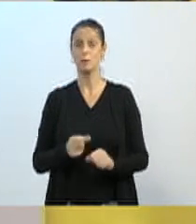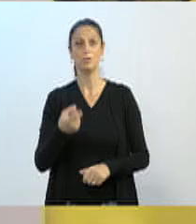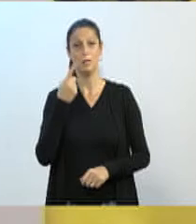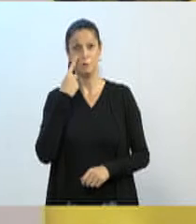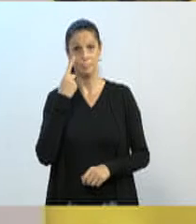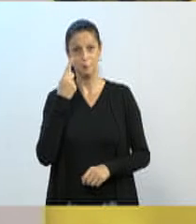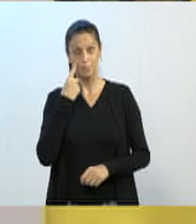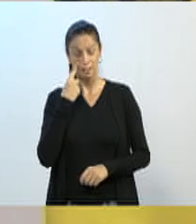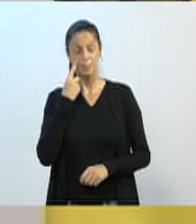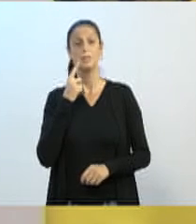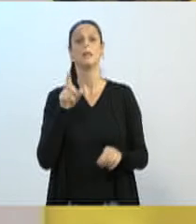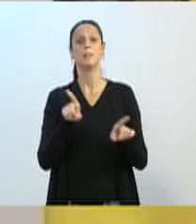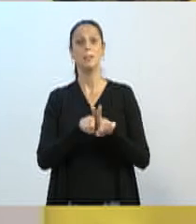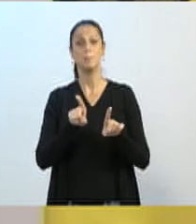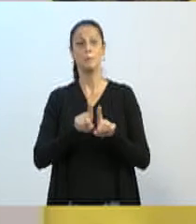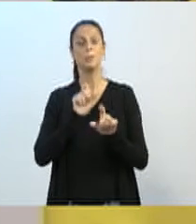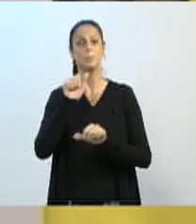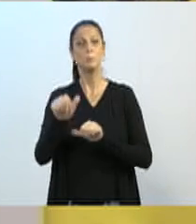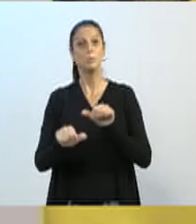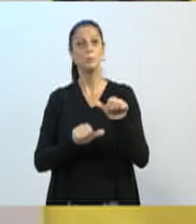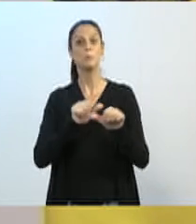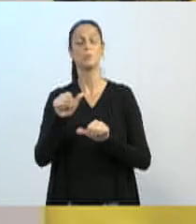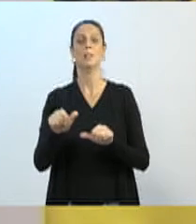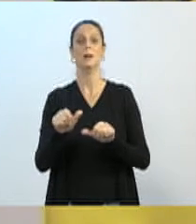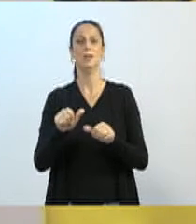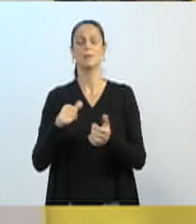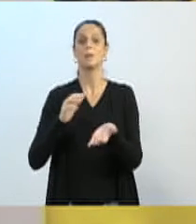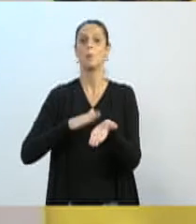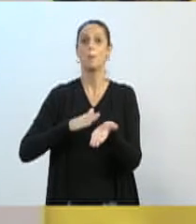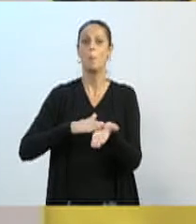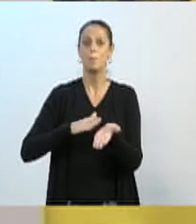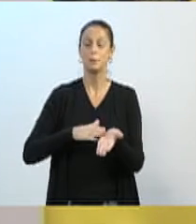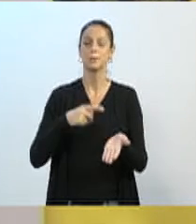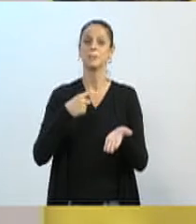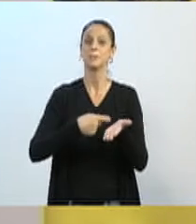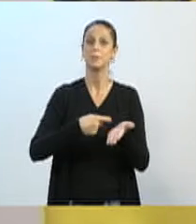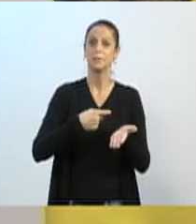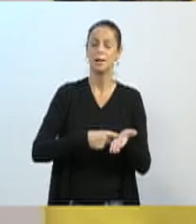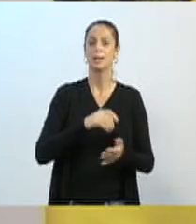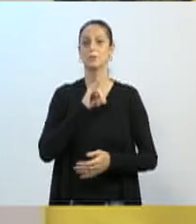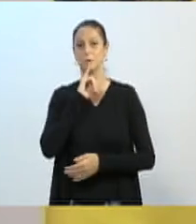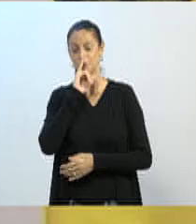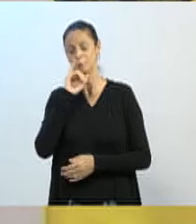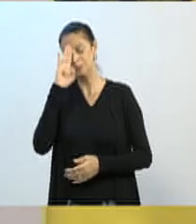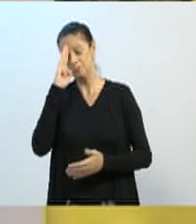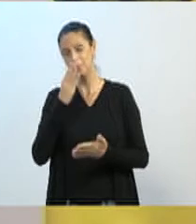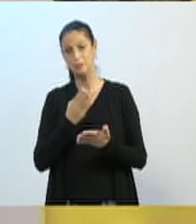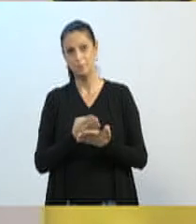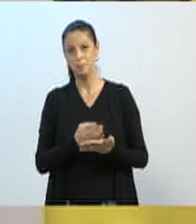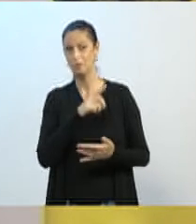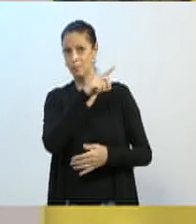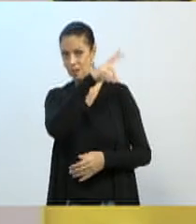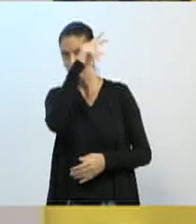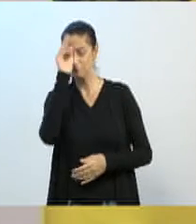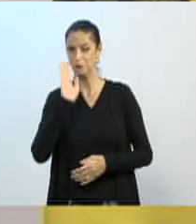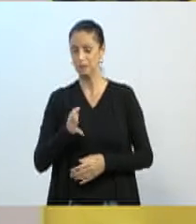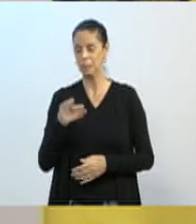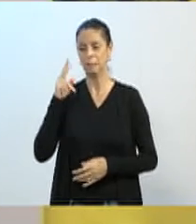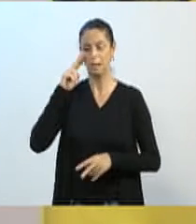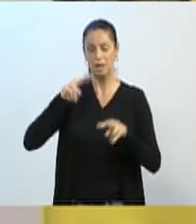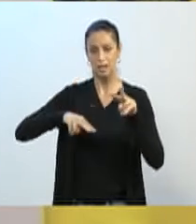atos, deliberações e taxas. E tenho a certeza que o governo já está olhando com bons olhos e fazendo a sua